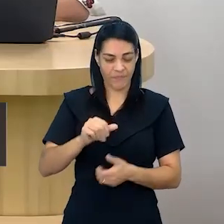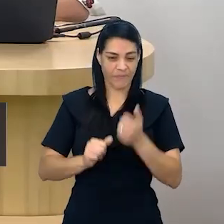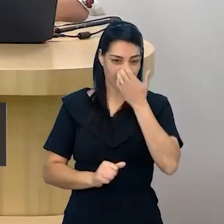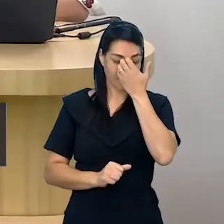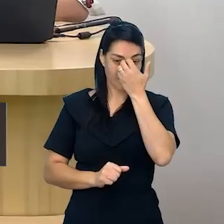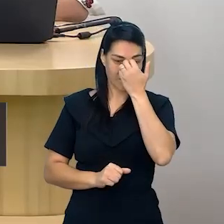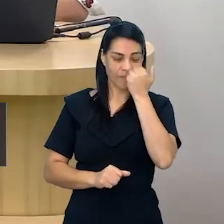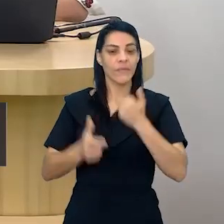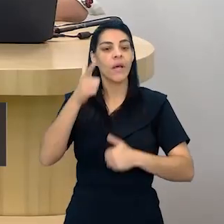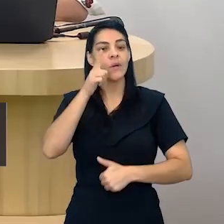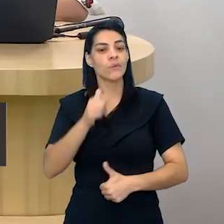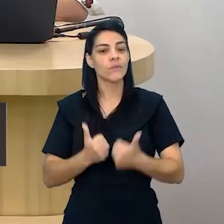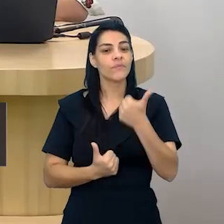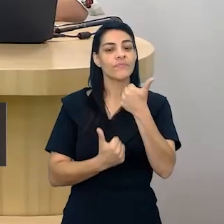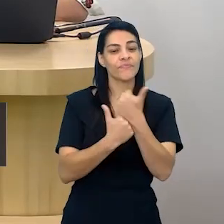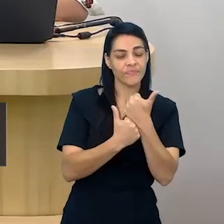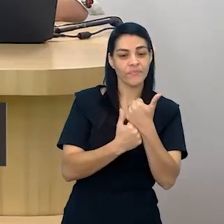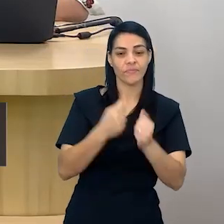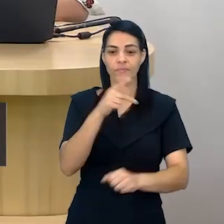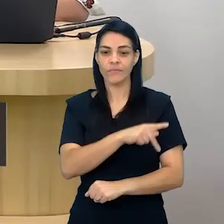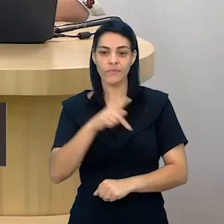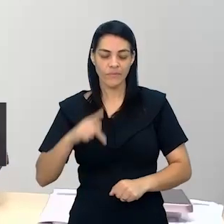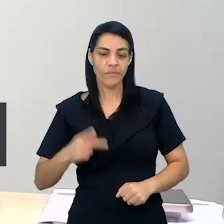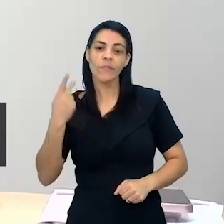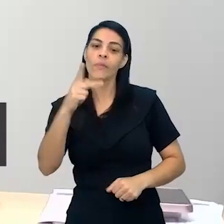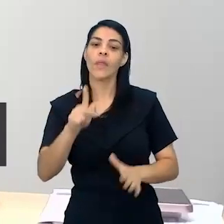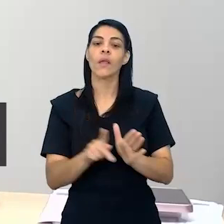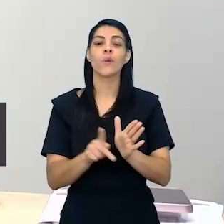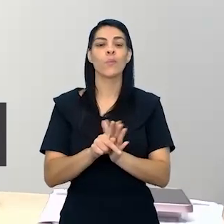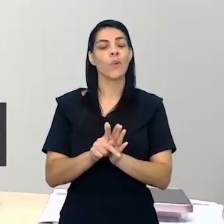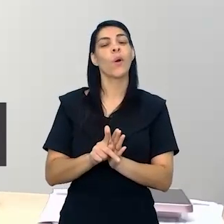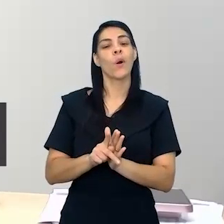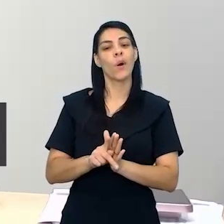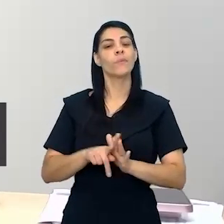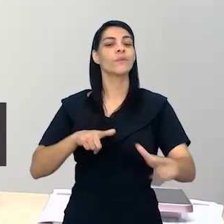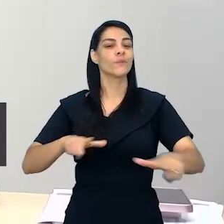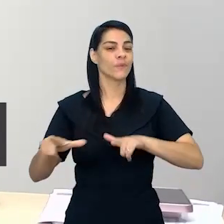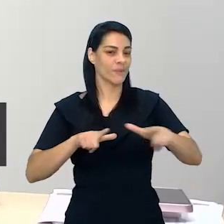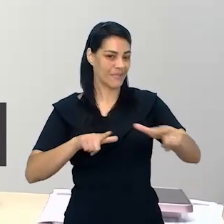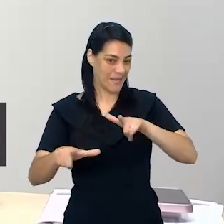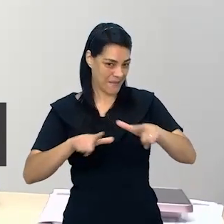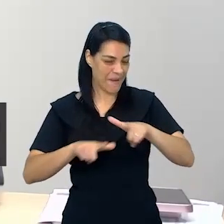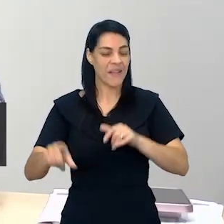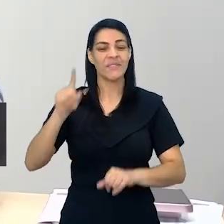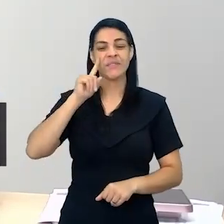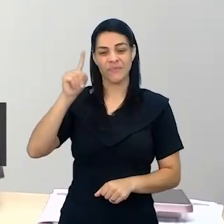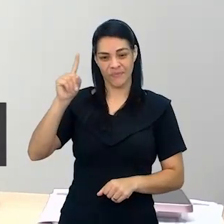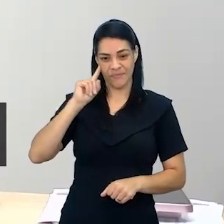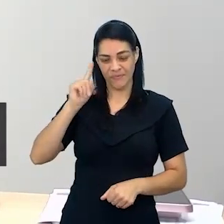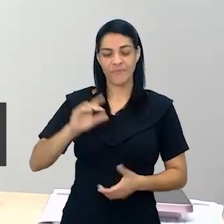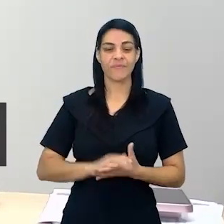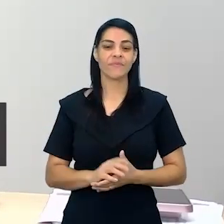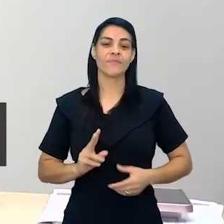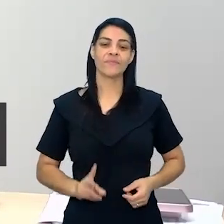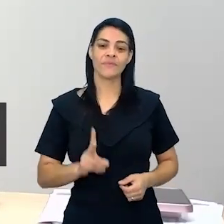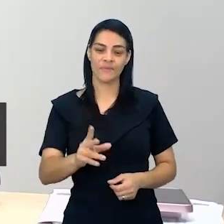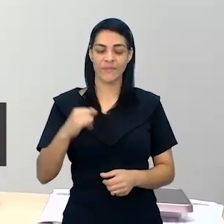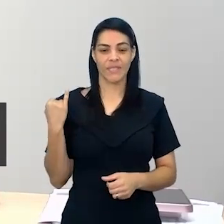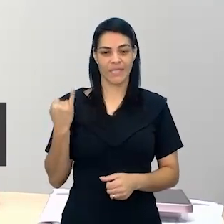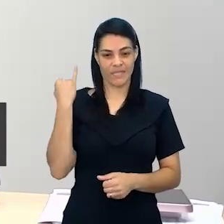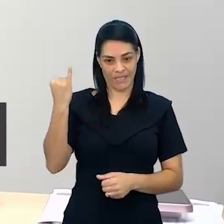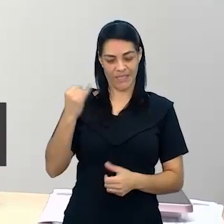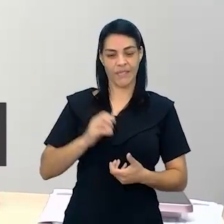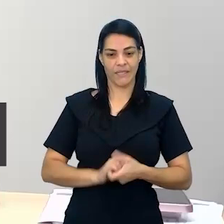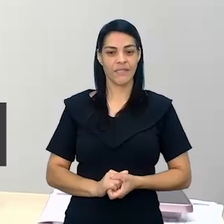auxiliar o professor no seu trabalho na sua docência aí no dia a dia né e é sempre importante né